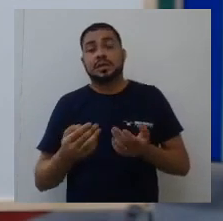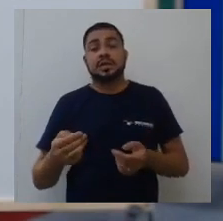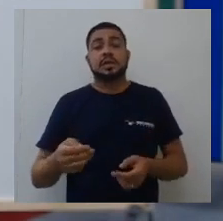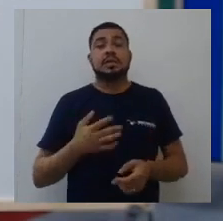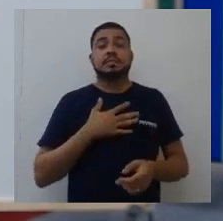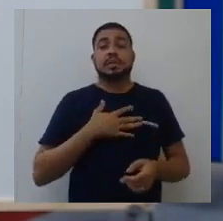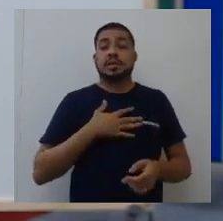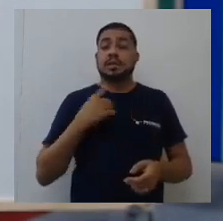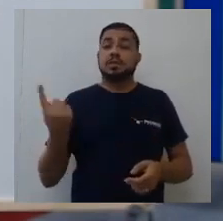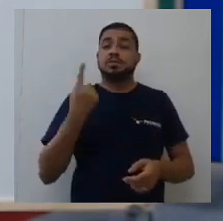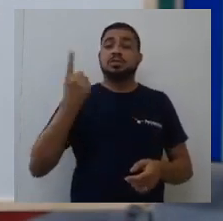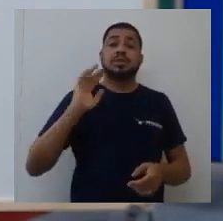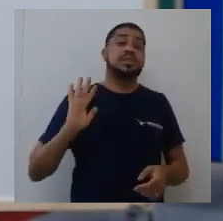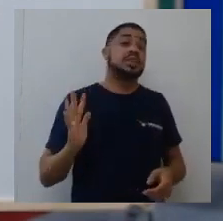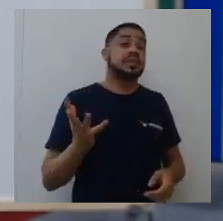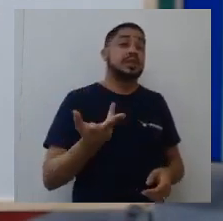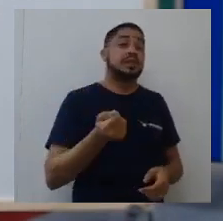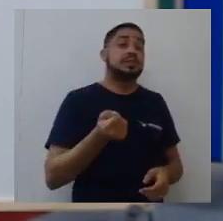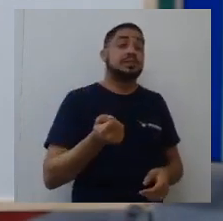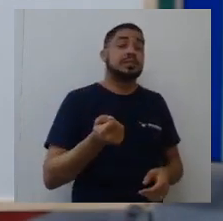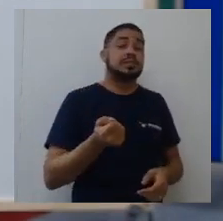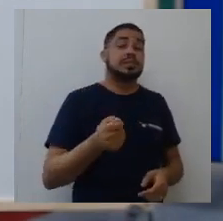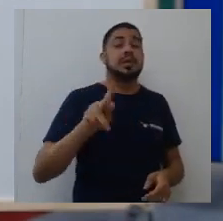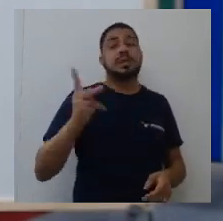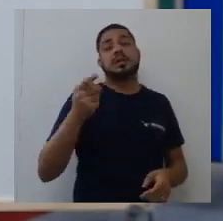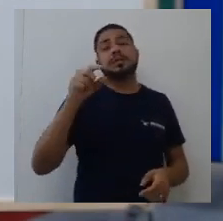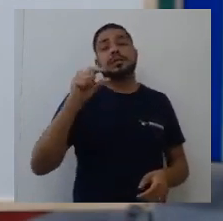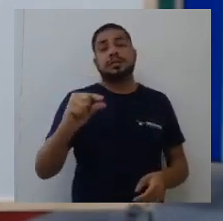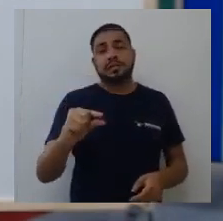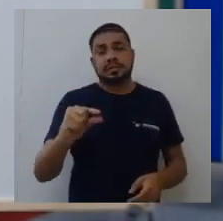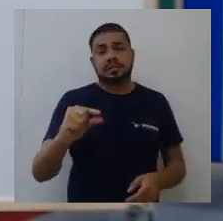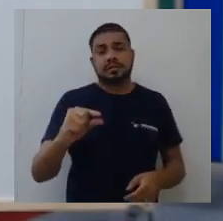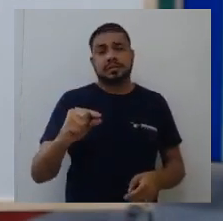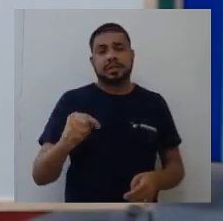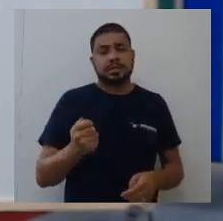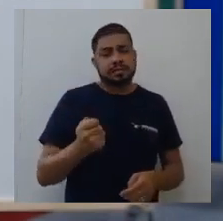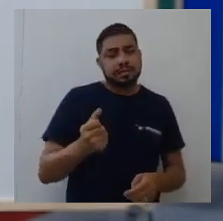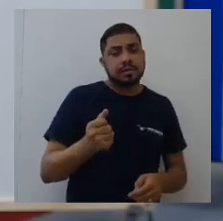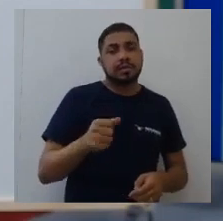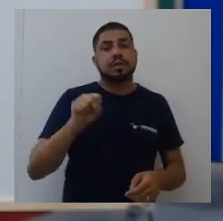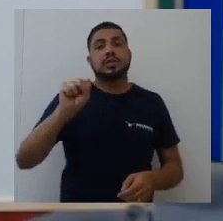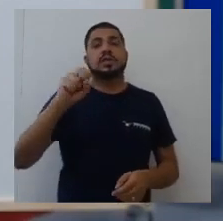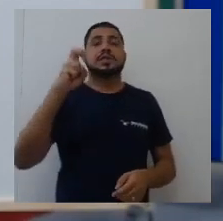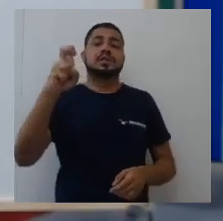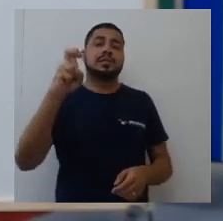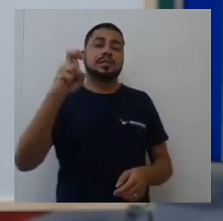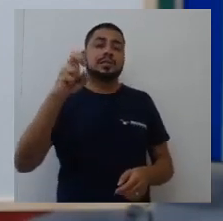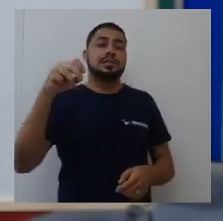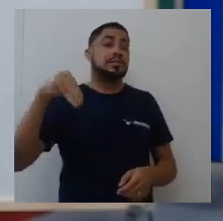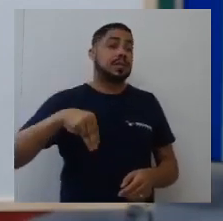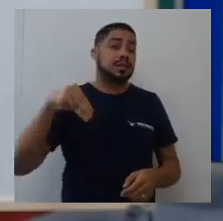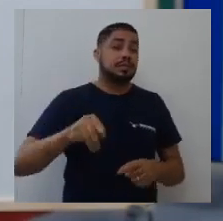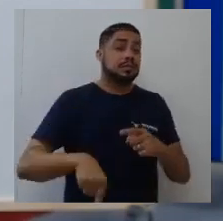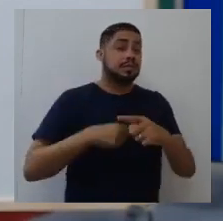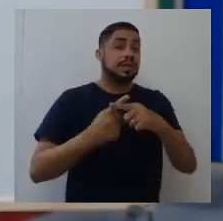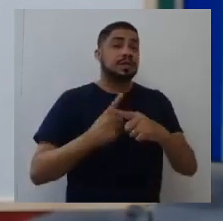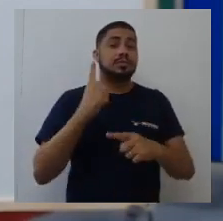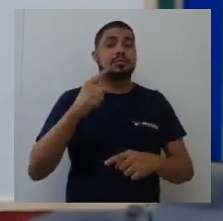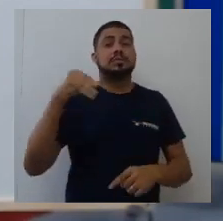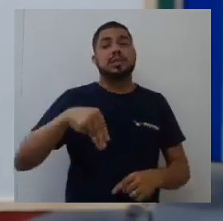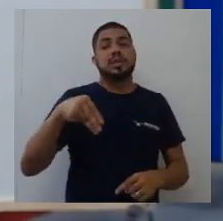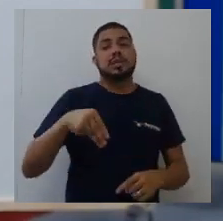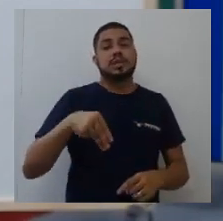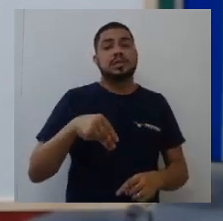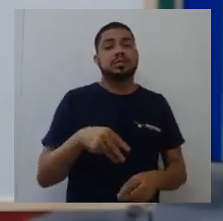altura geral vai ser Hzinho, que é aproximadamente 85 metros, mais 1 metro do